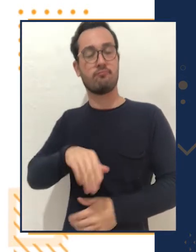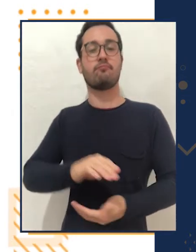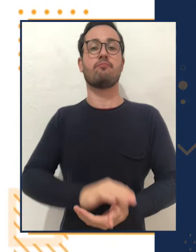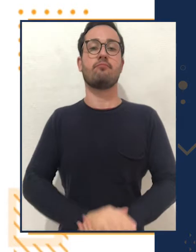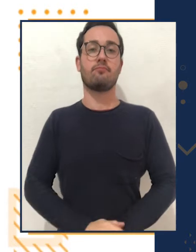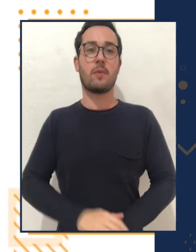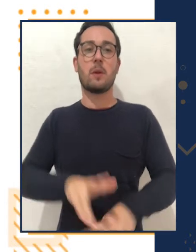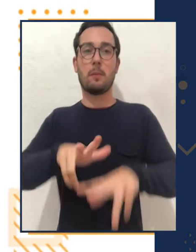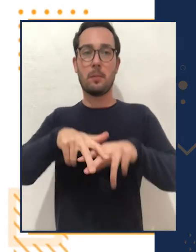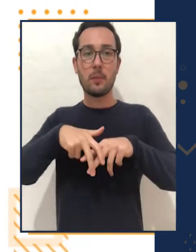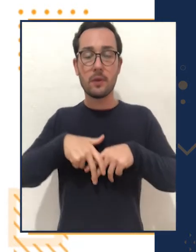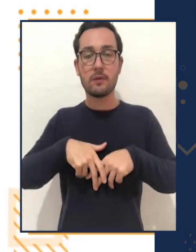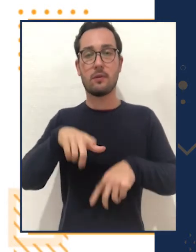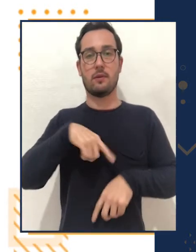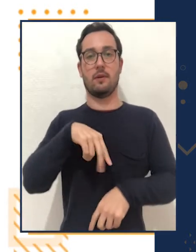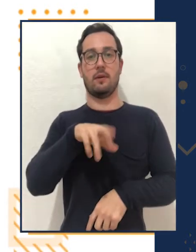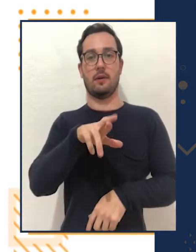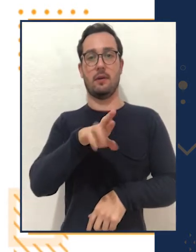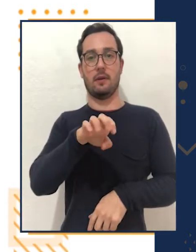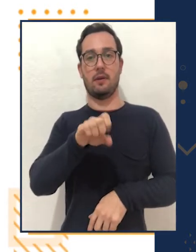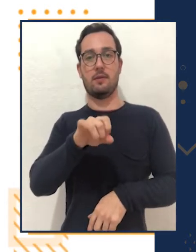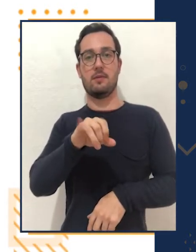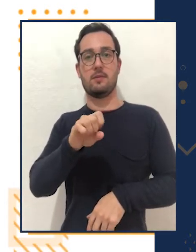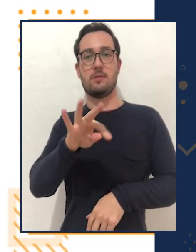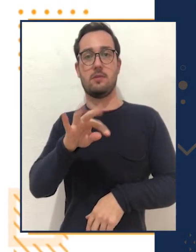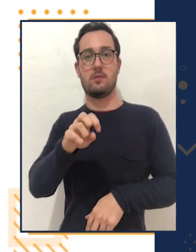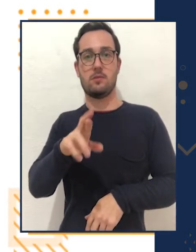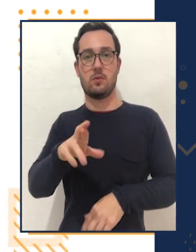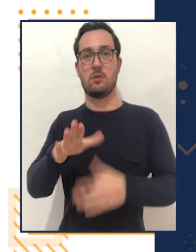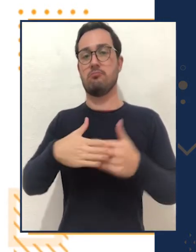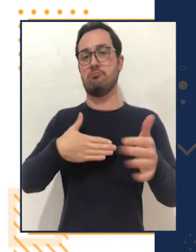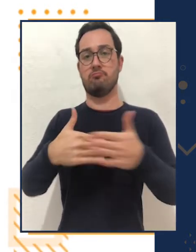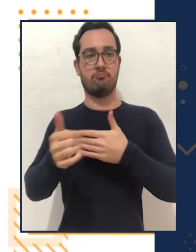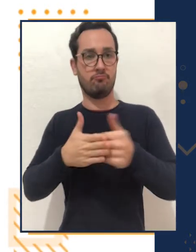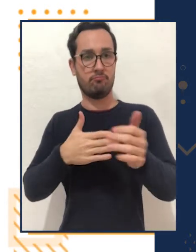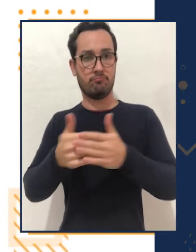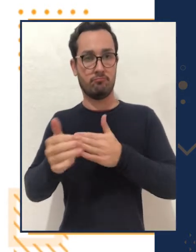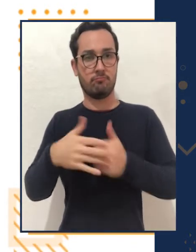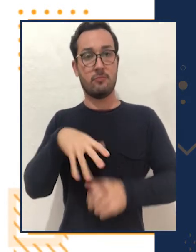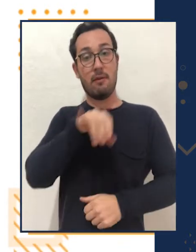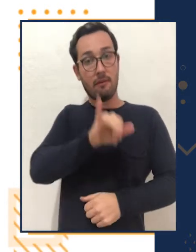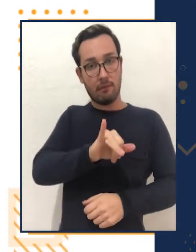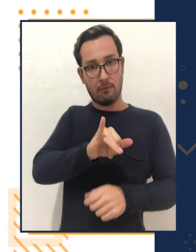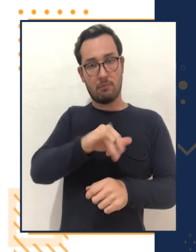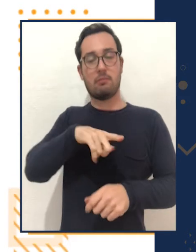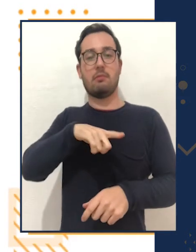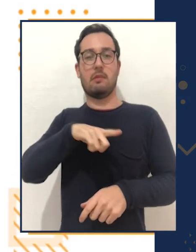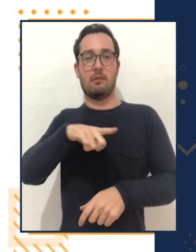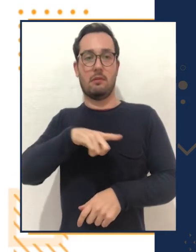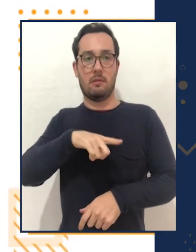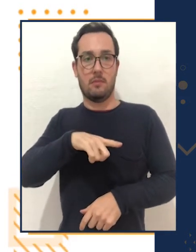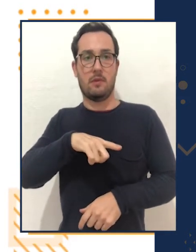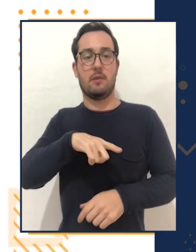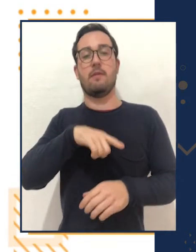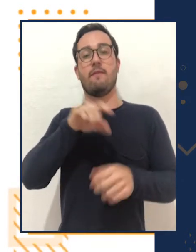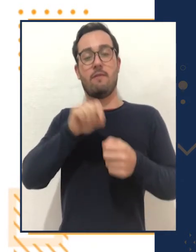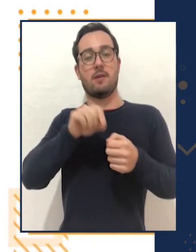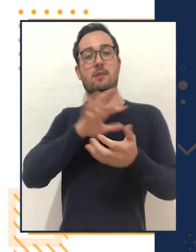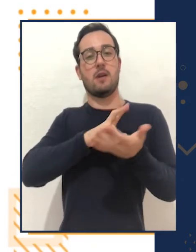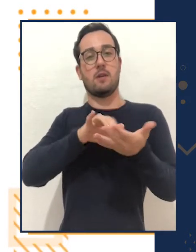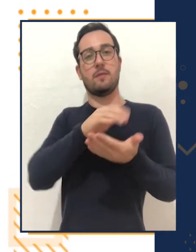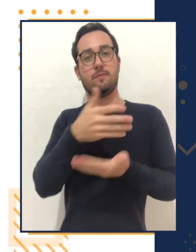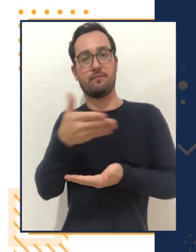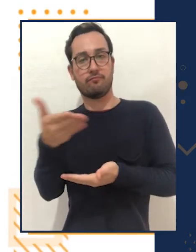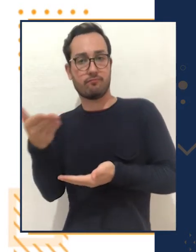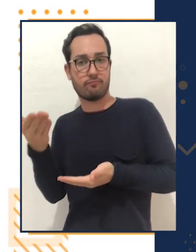estão em paralelo, então a gente sabe que a tensão sobre cada um deles vai ser a mesma, só a corrente que vai